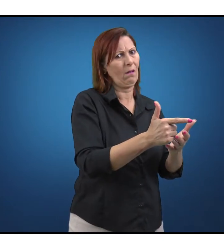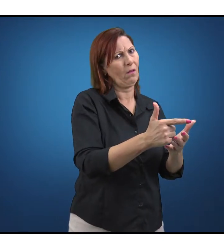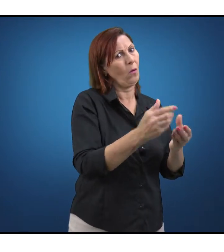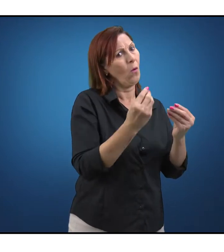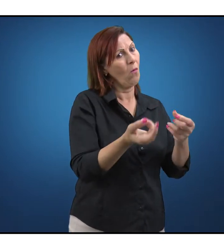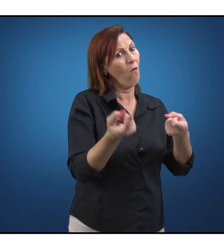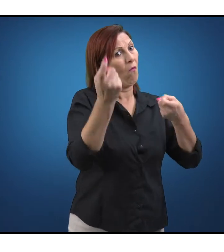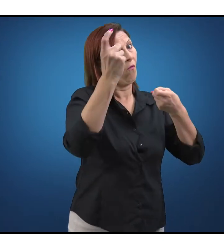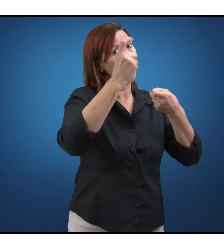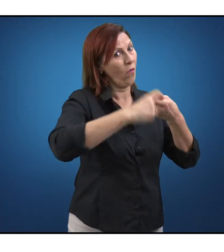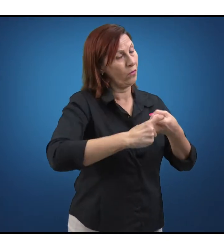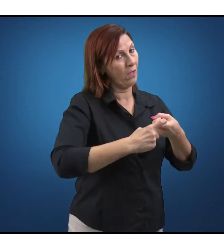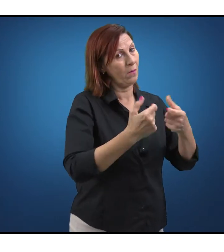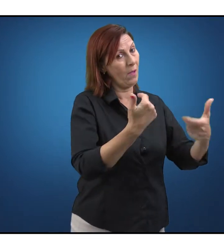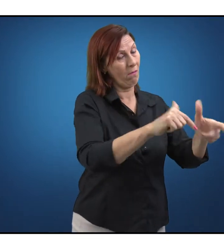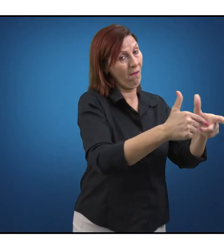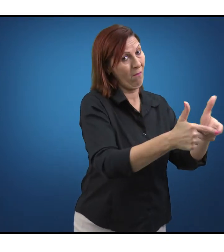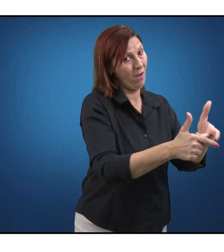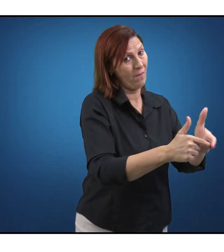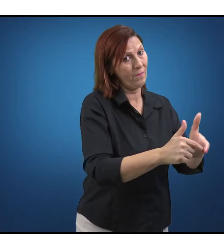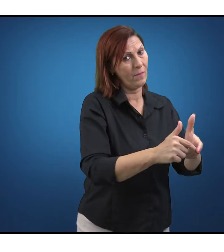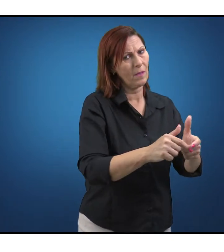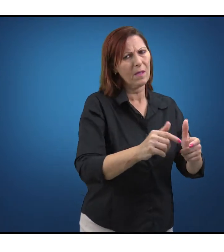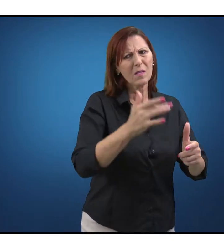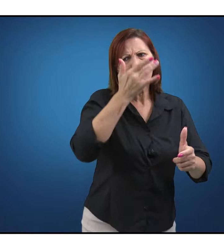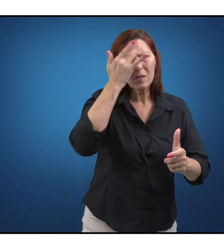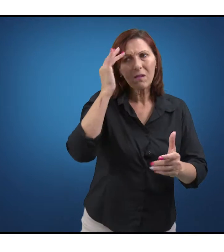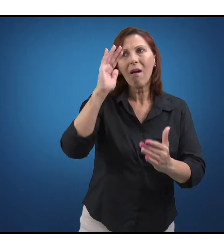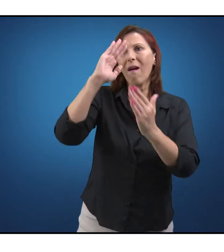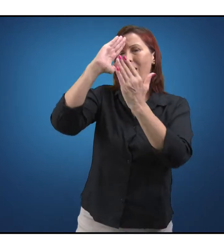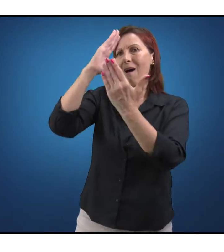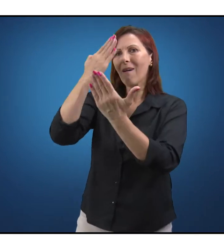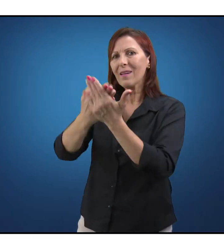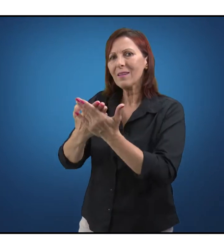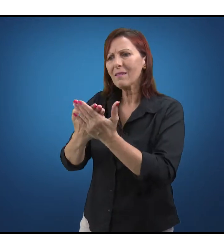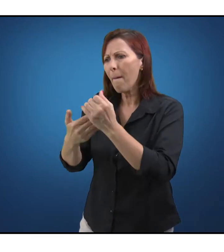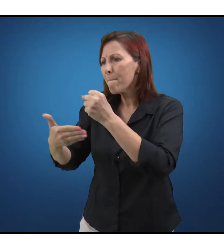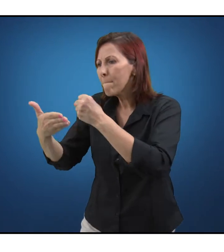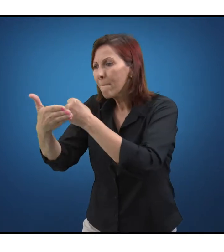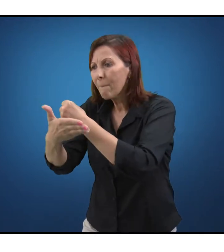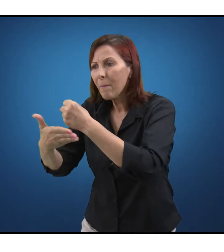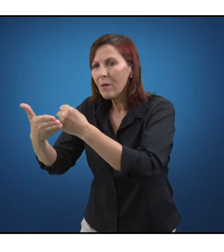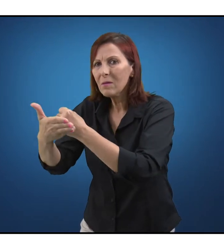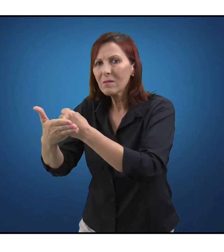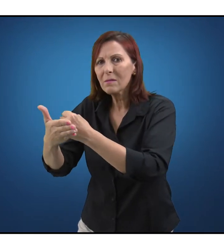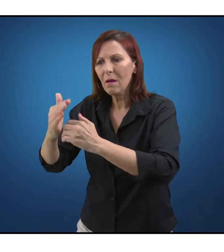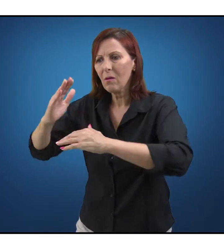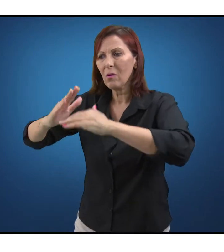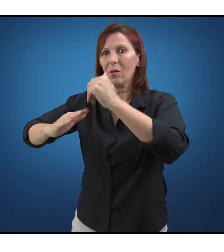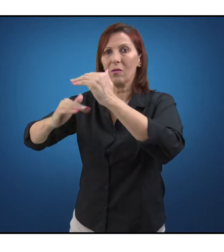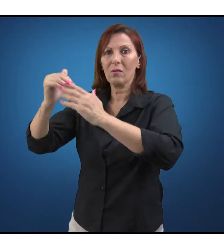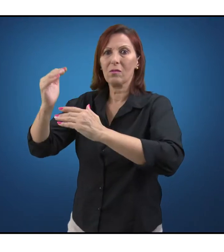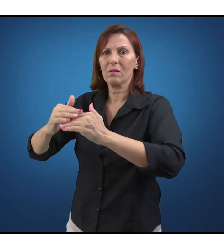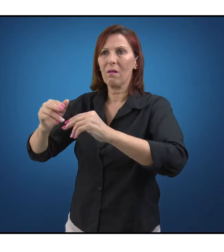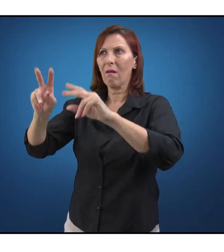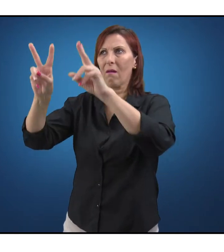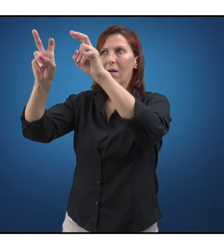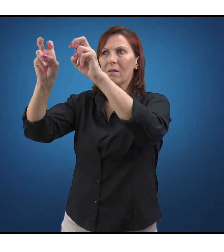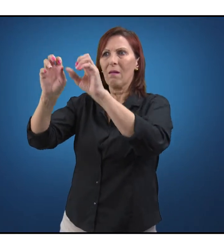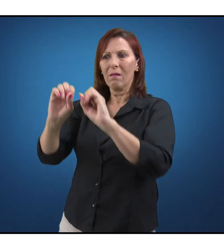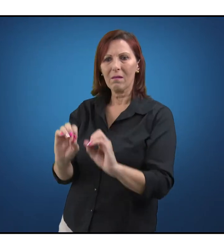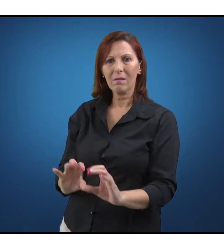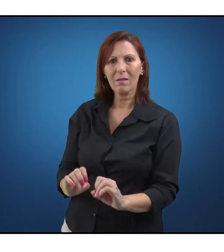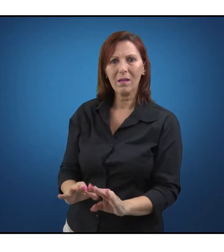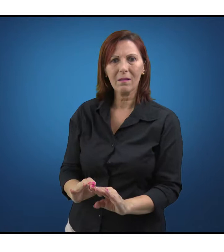ser voltada para o mundo do trabalho, e aqueles que ainda acreditam nas bases da construção da escola no aspecto de